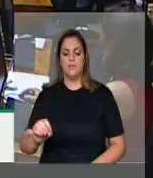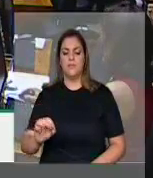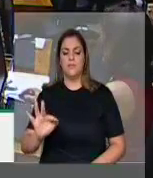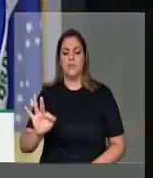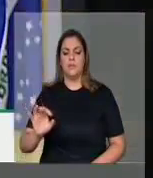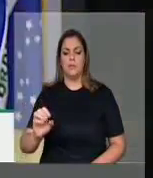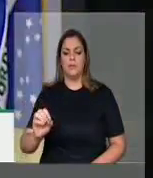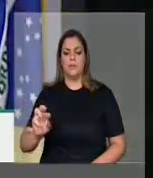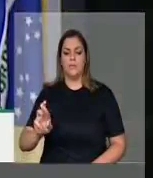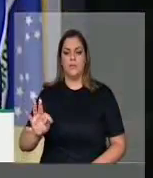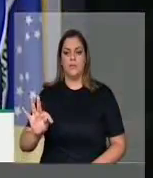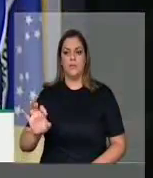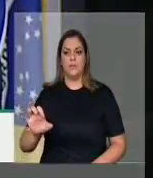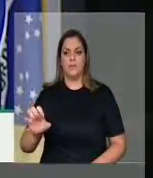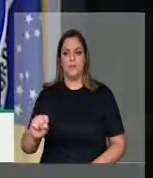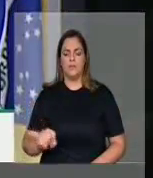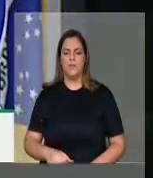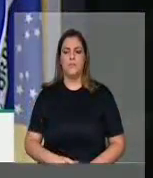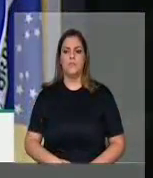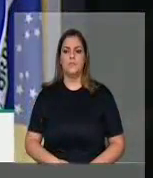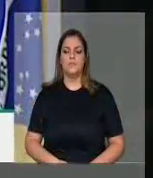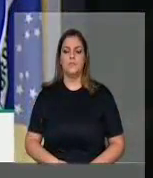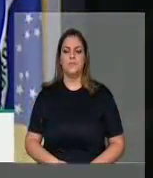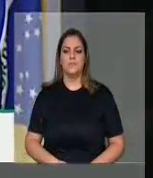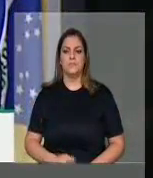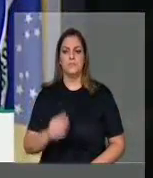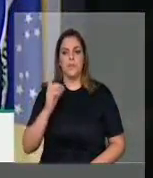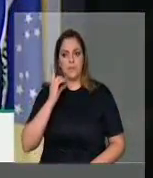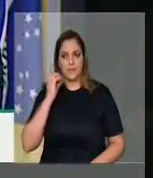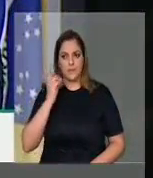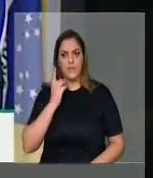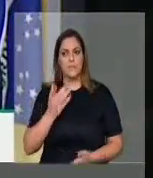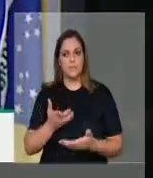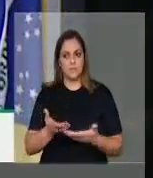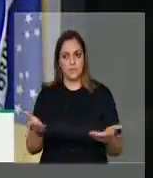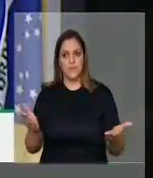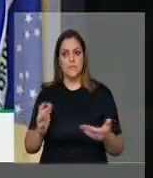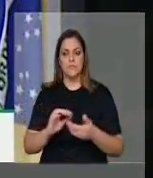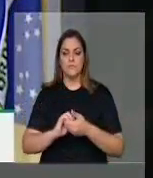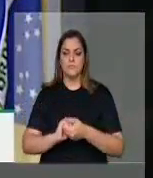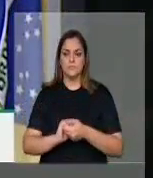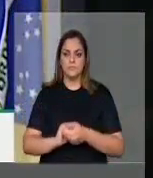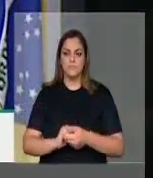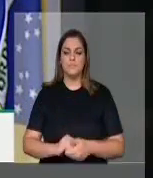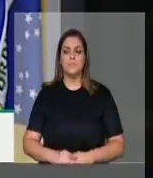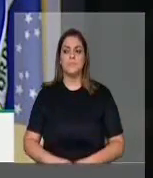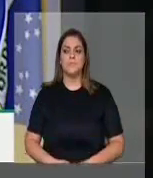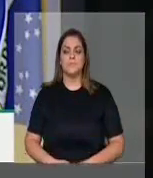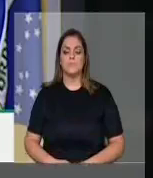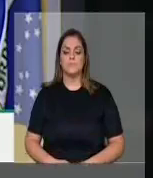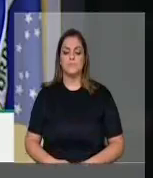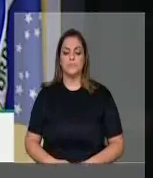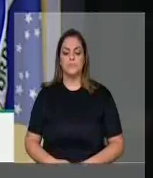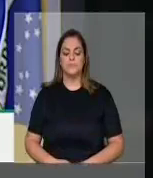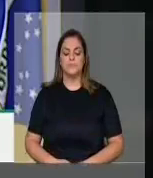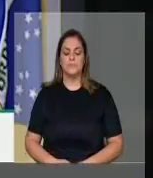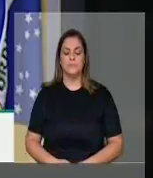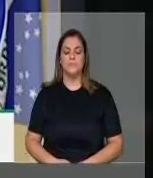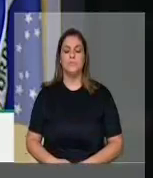deputados, o meu tema nessa manhã